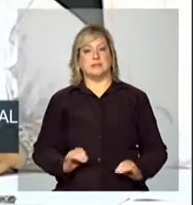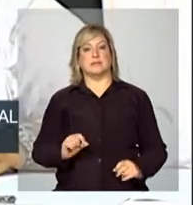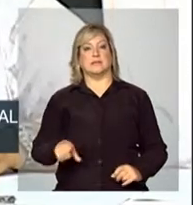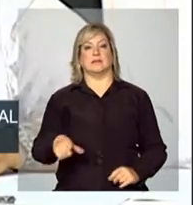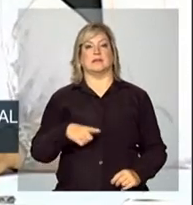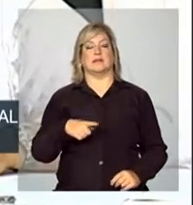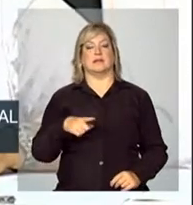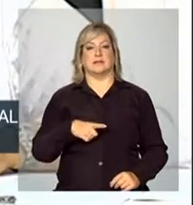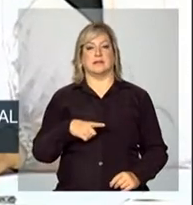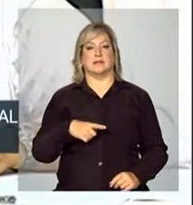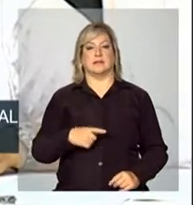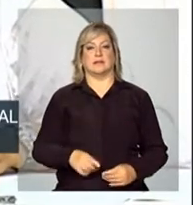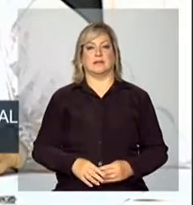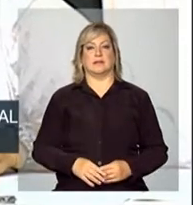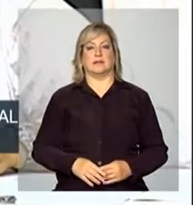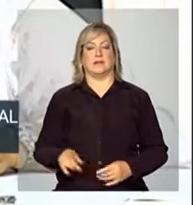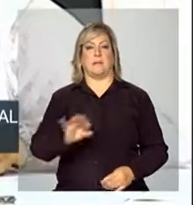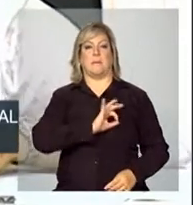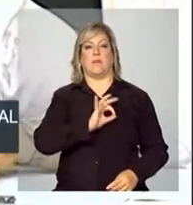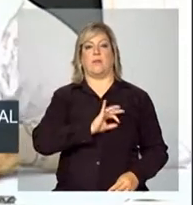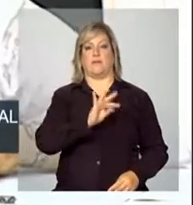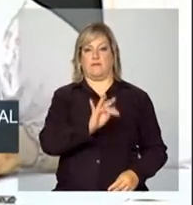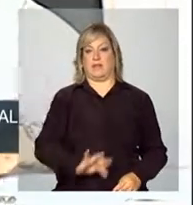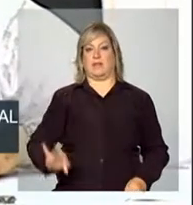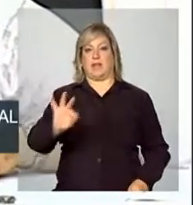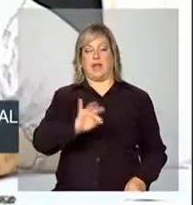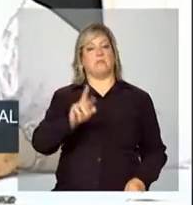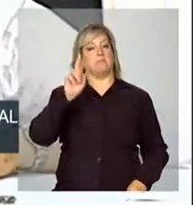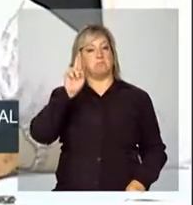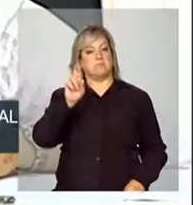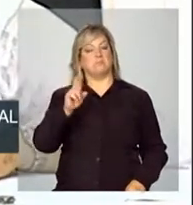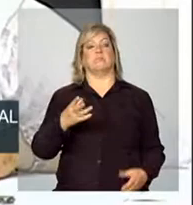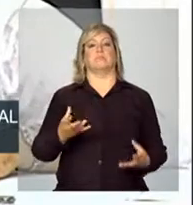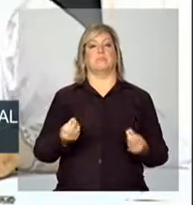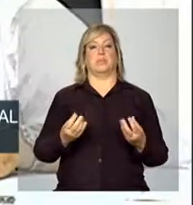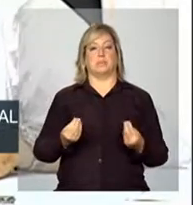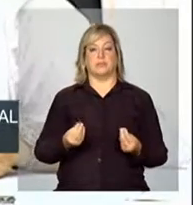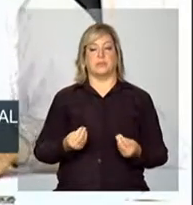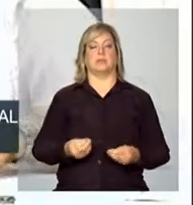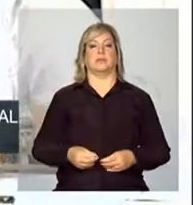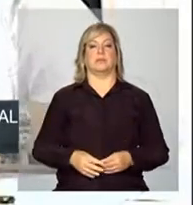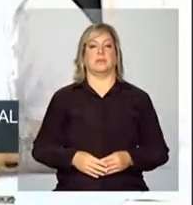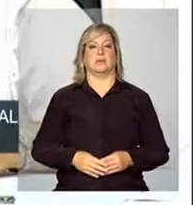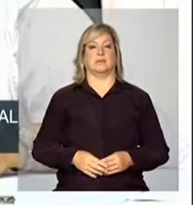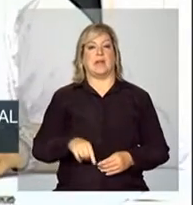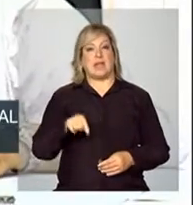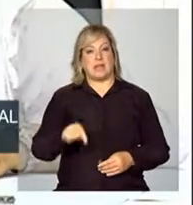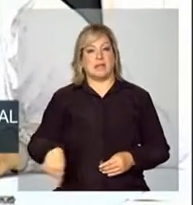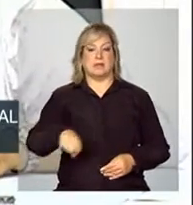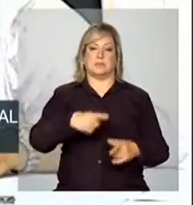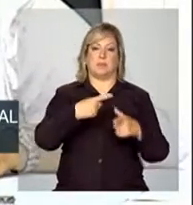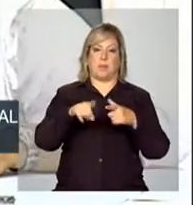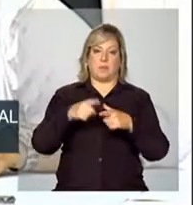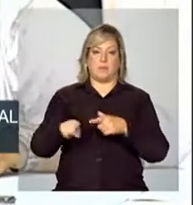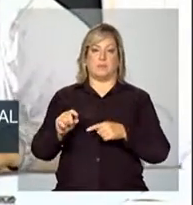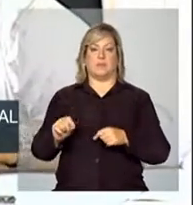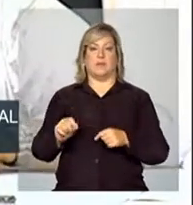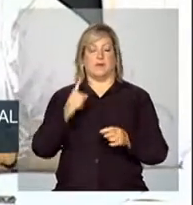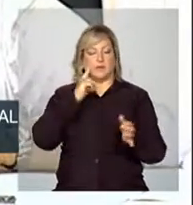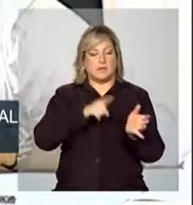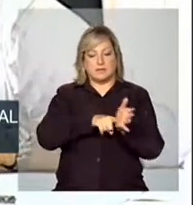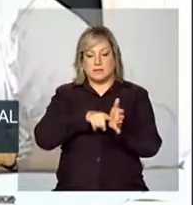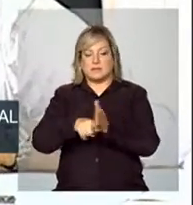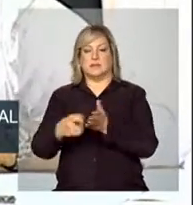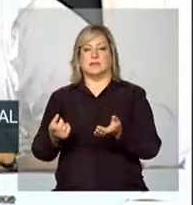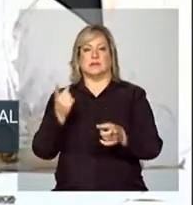que a polícia federal tem tido na nessas situações na apuração